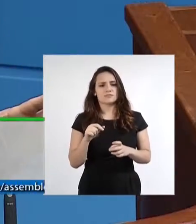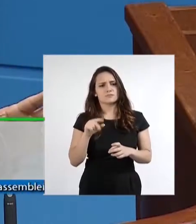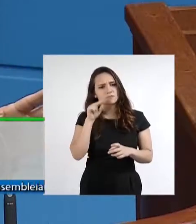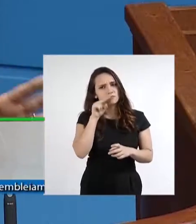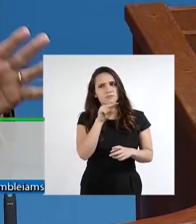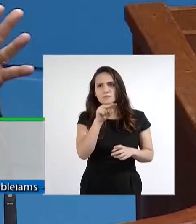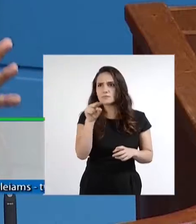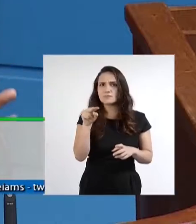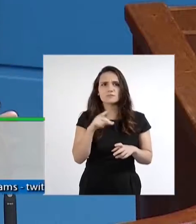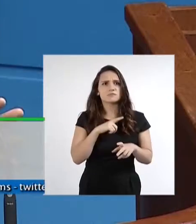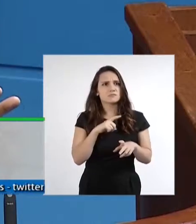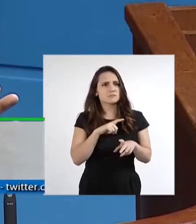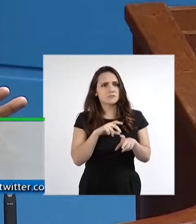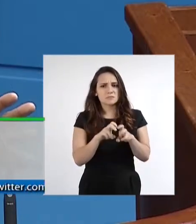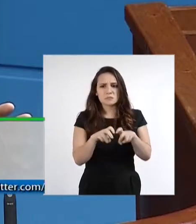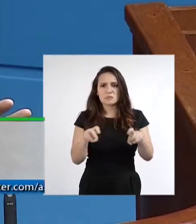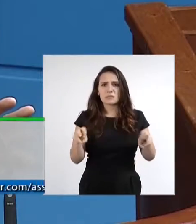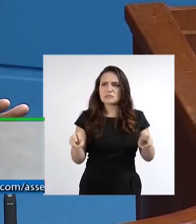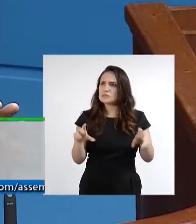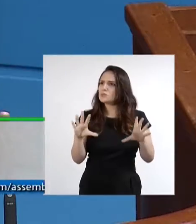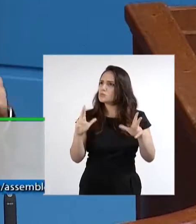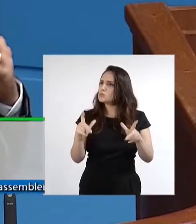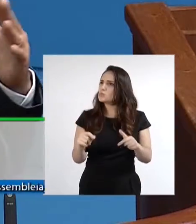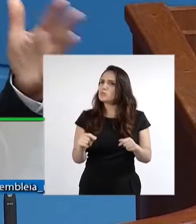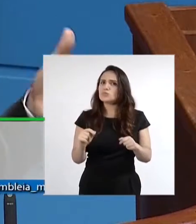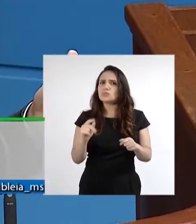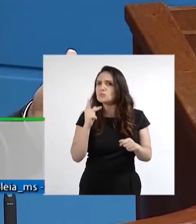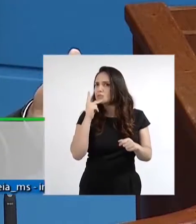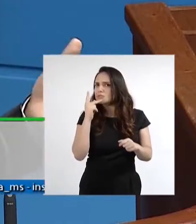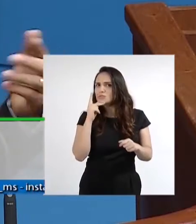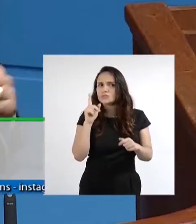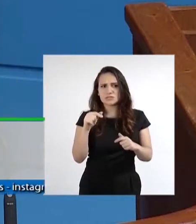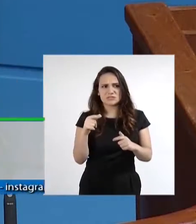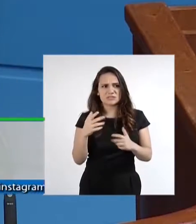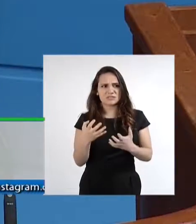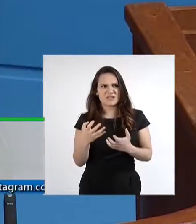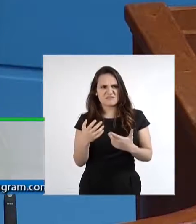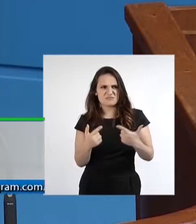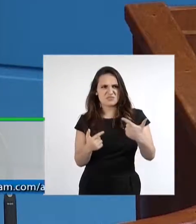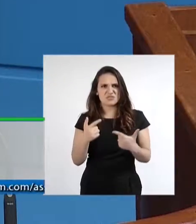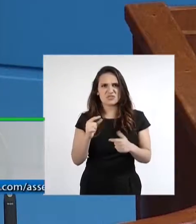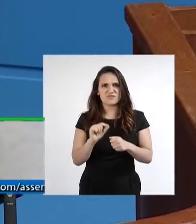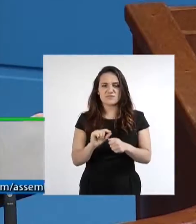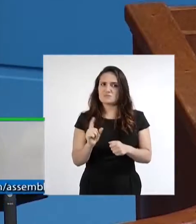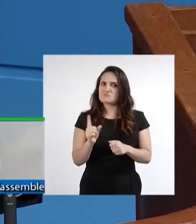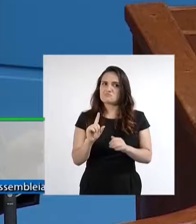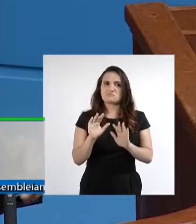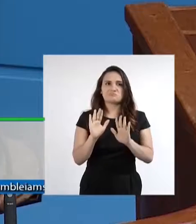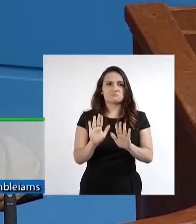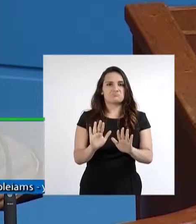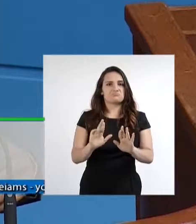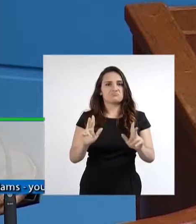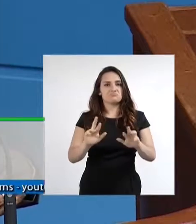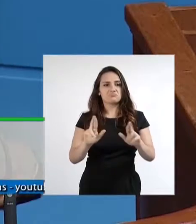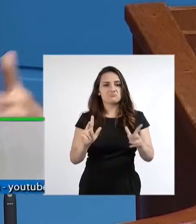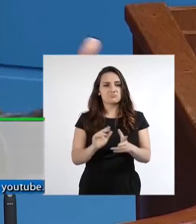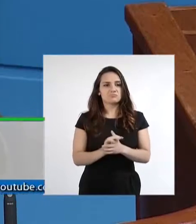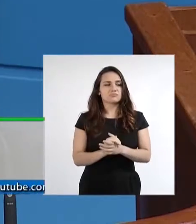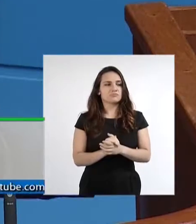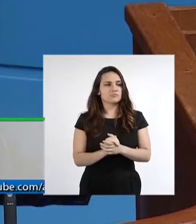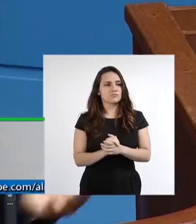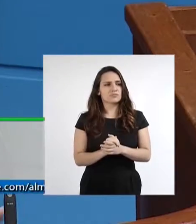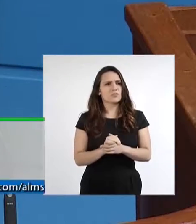partidos, mas o objetivo desse seminário não é de politizar, até porque se tem algo